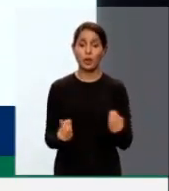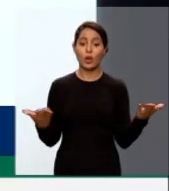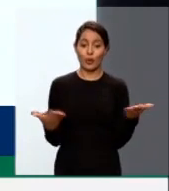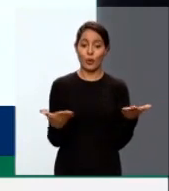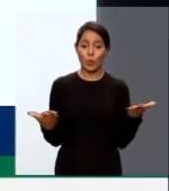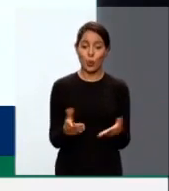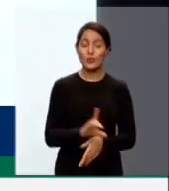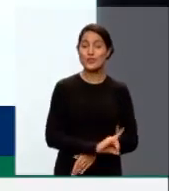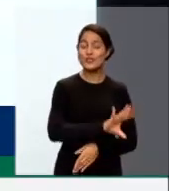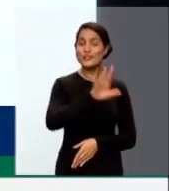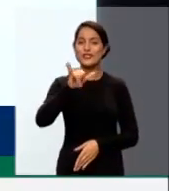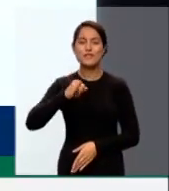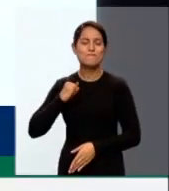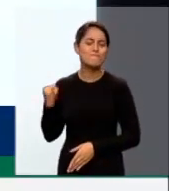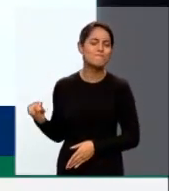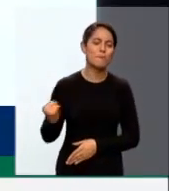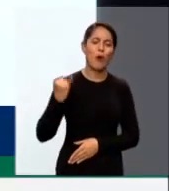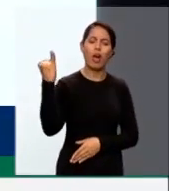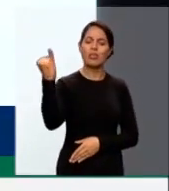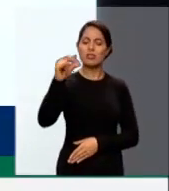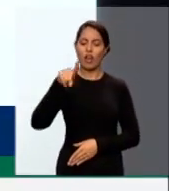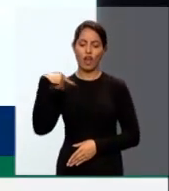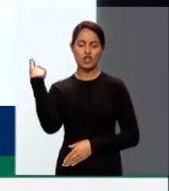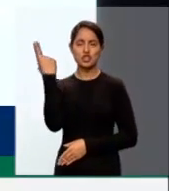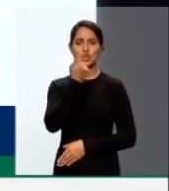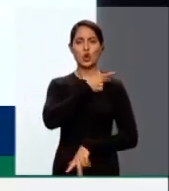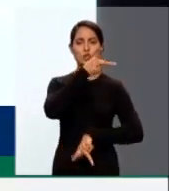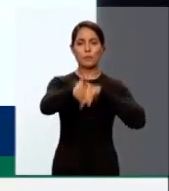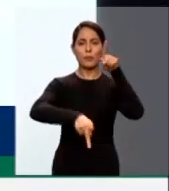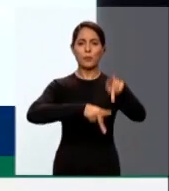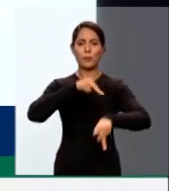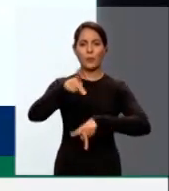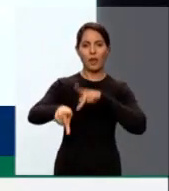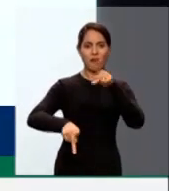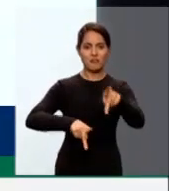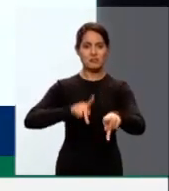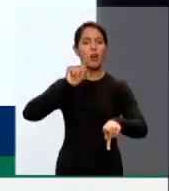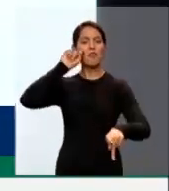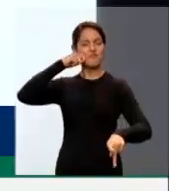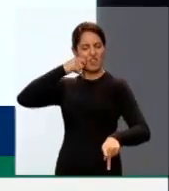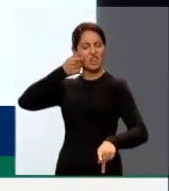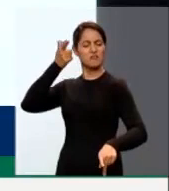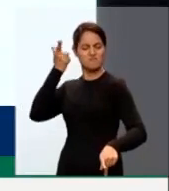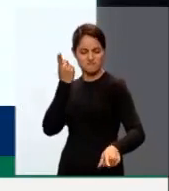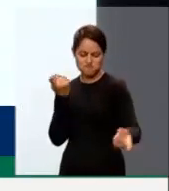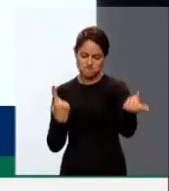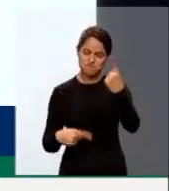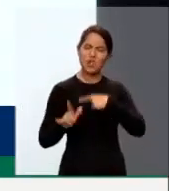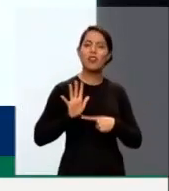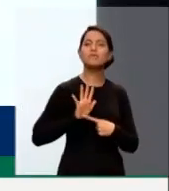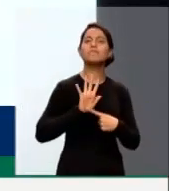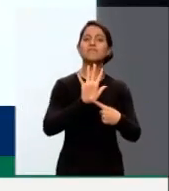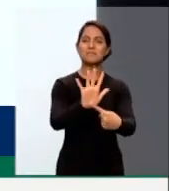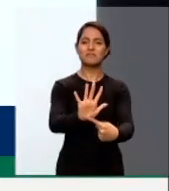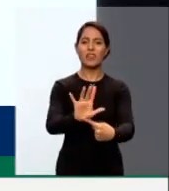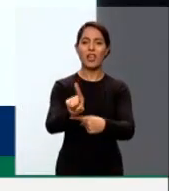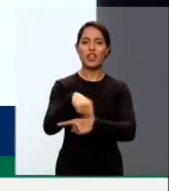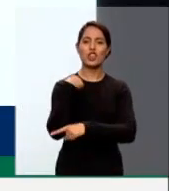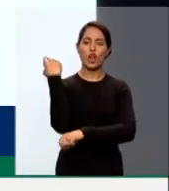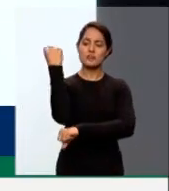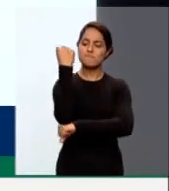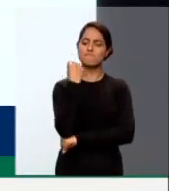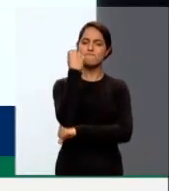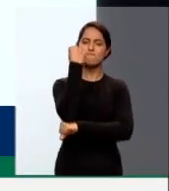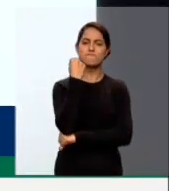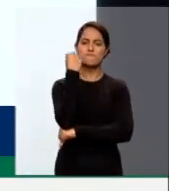dia muito importante, que é uma conquista da população negra, porque é um dia para anunciar uma resistência